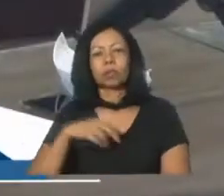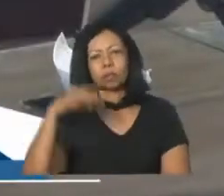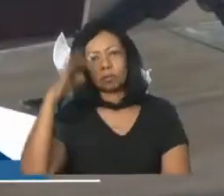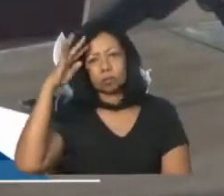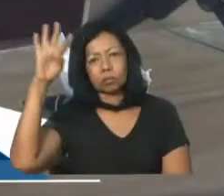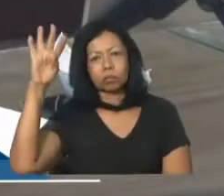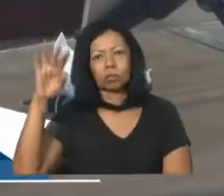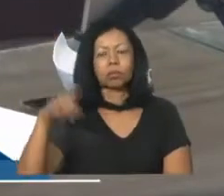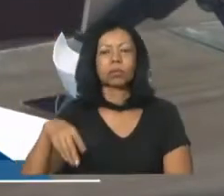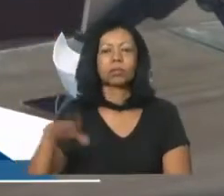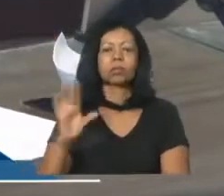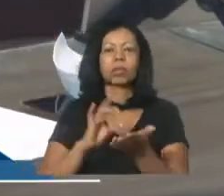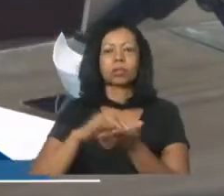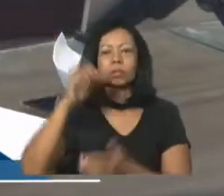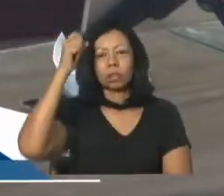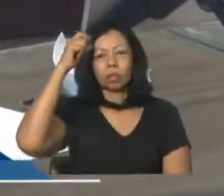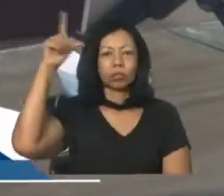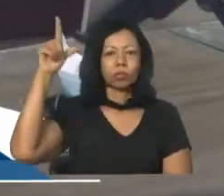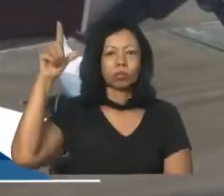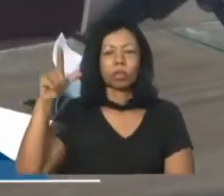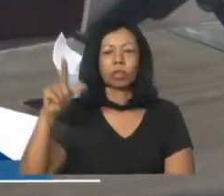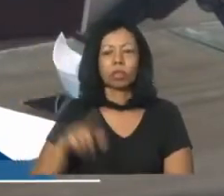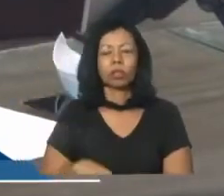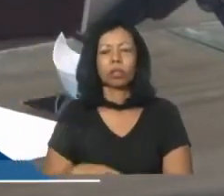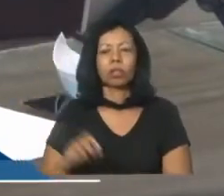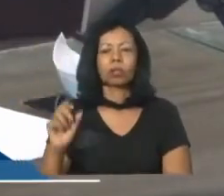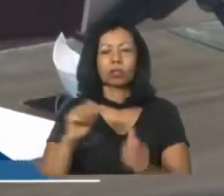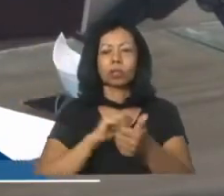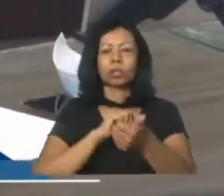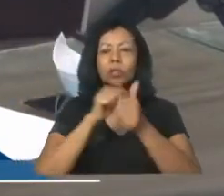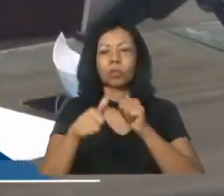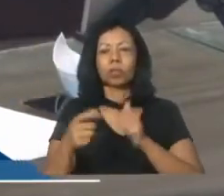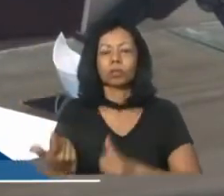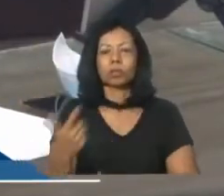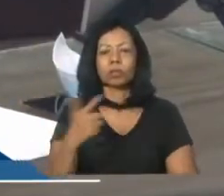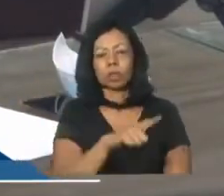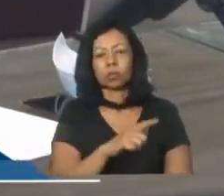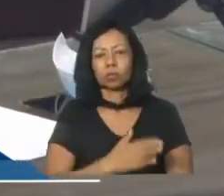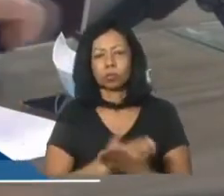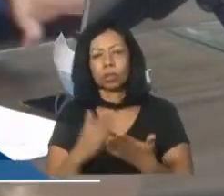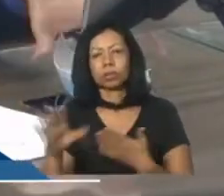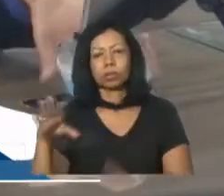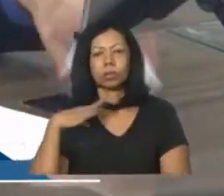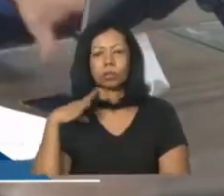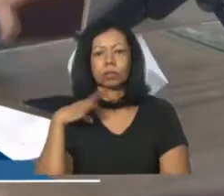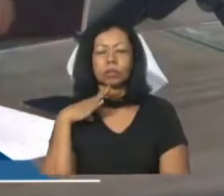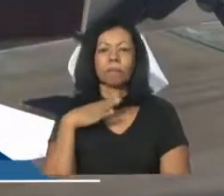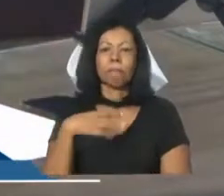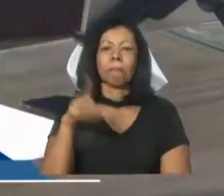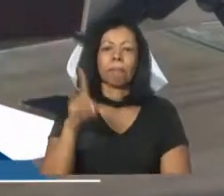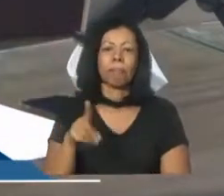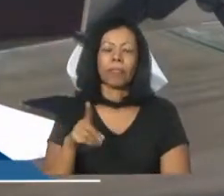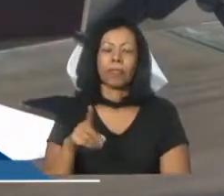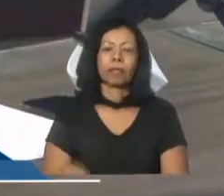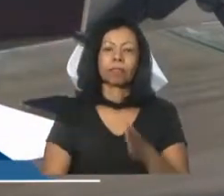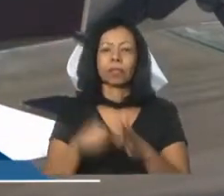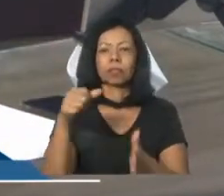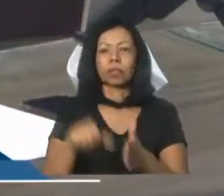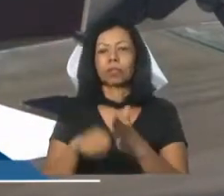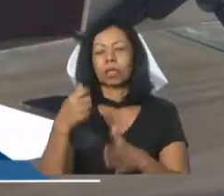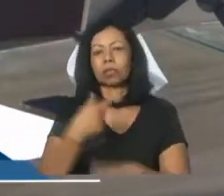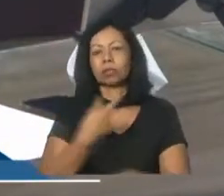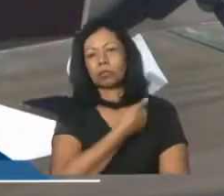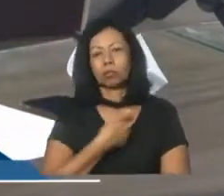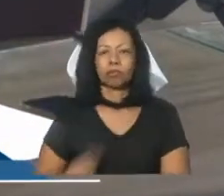que realmente a cultura, o esporte, esse grande potencial, essa grande raiz da cidade, seja colocado como prioridade de